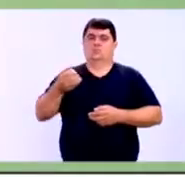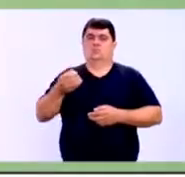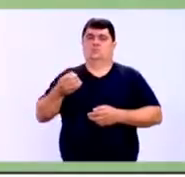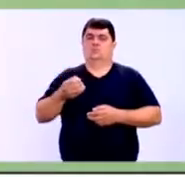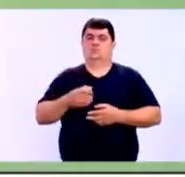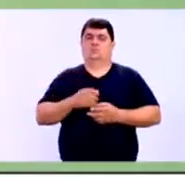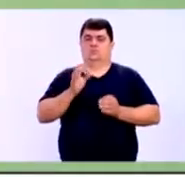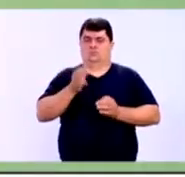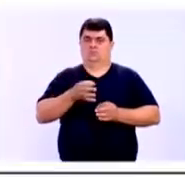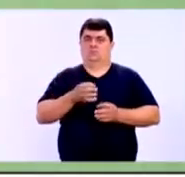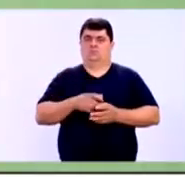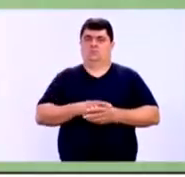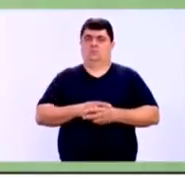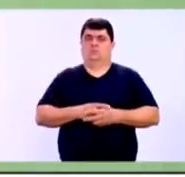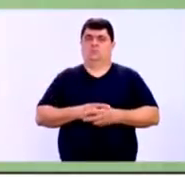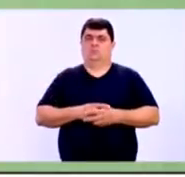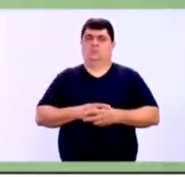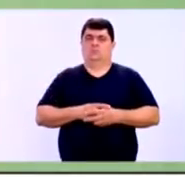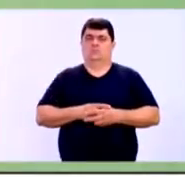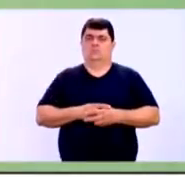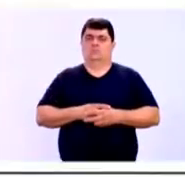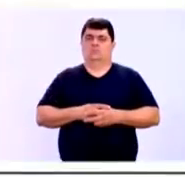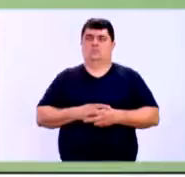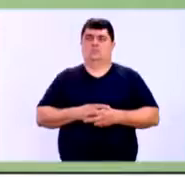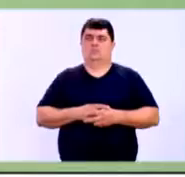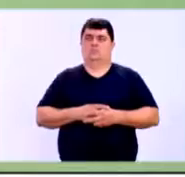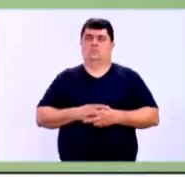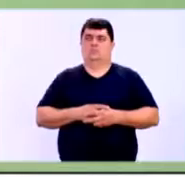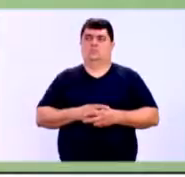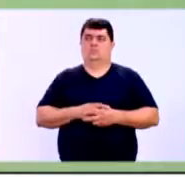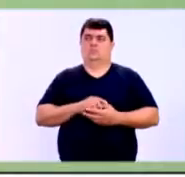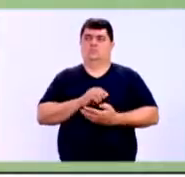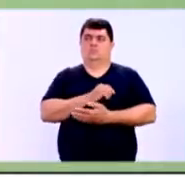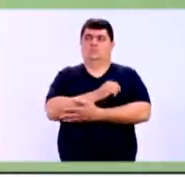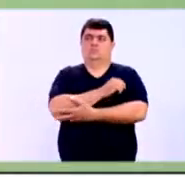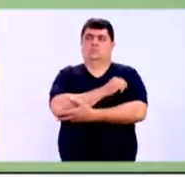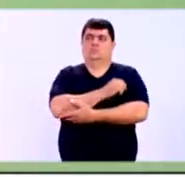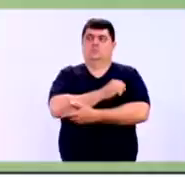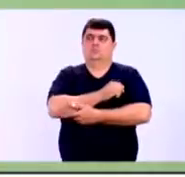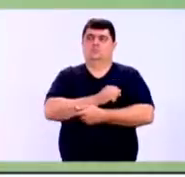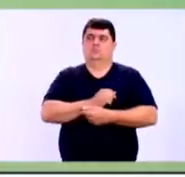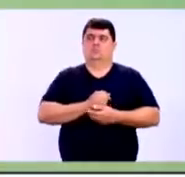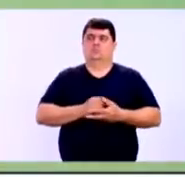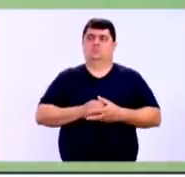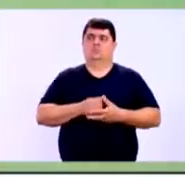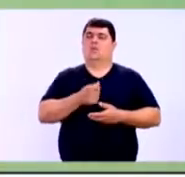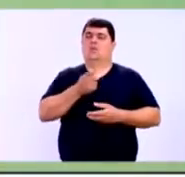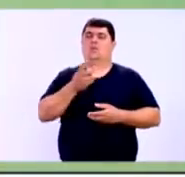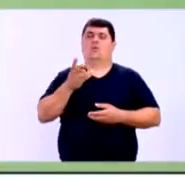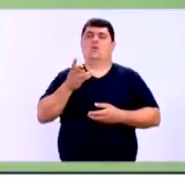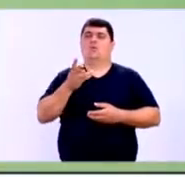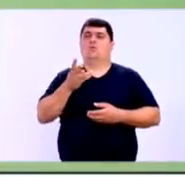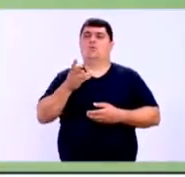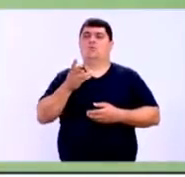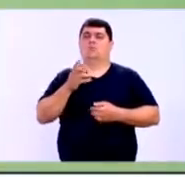1.600, certo? Deixa eu confirmar. Opa, beleza. E quanto foi a receita de